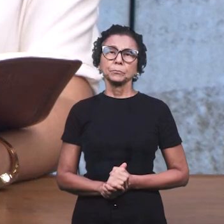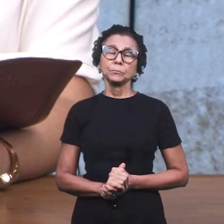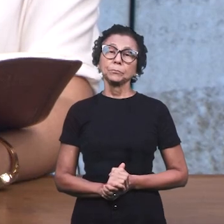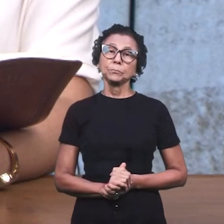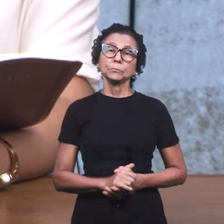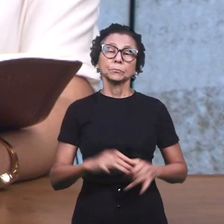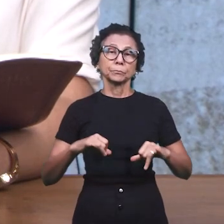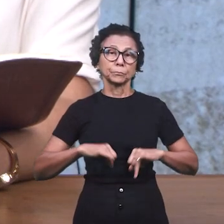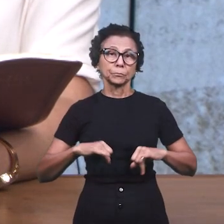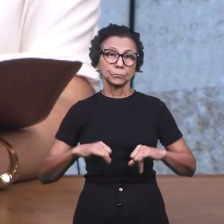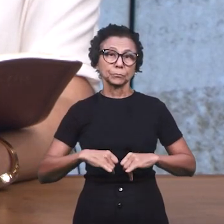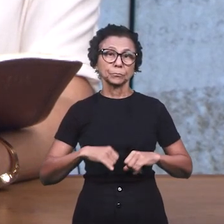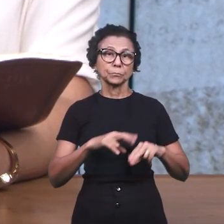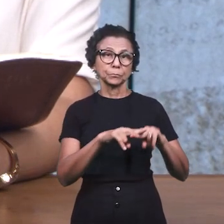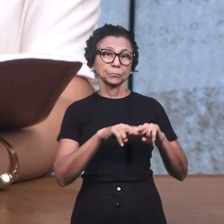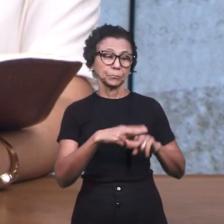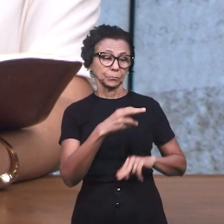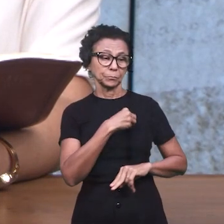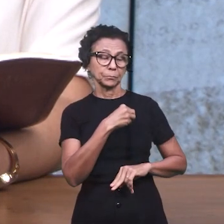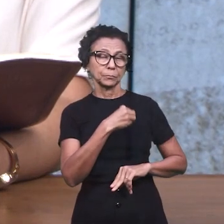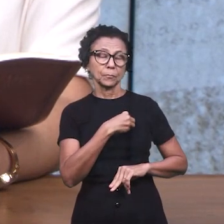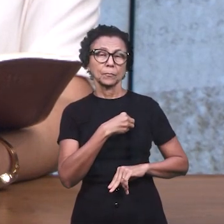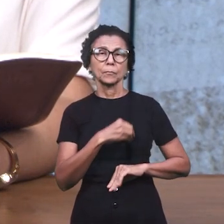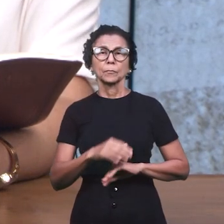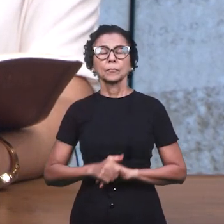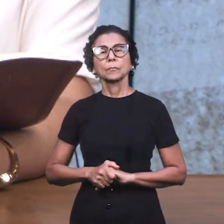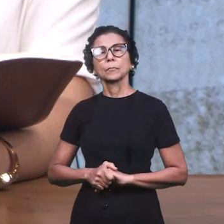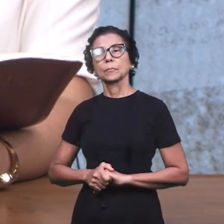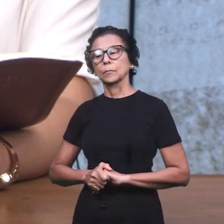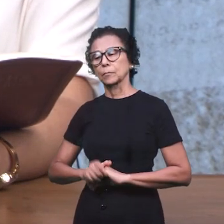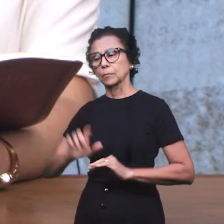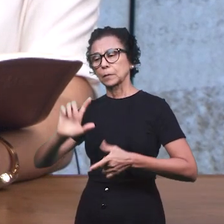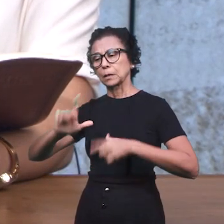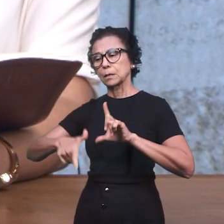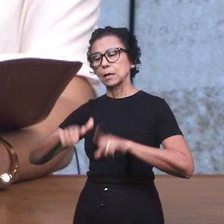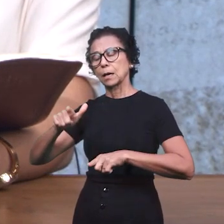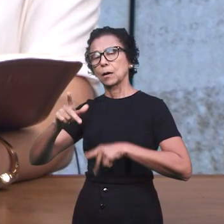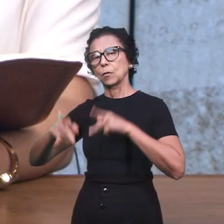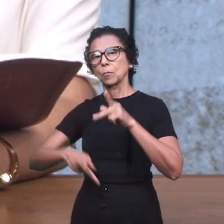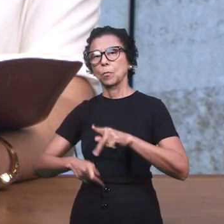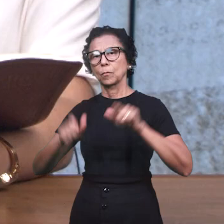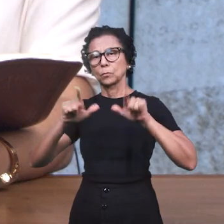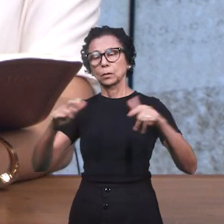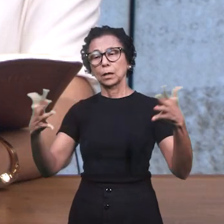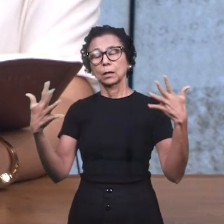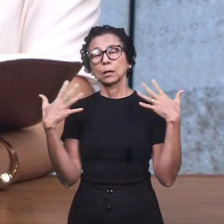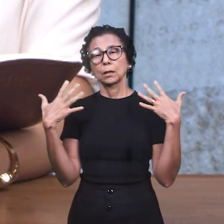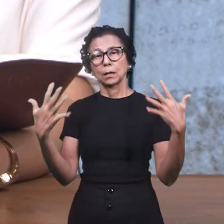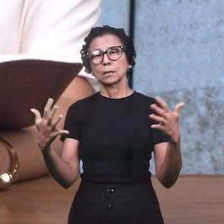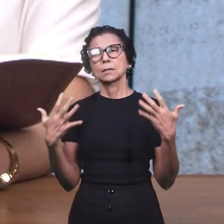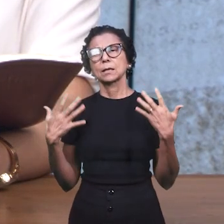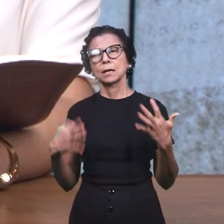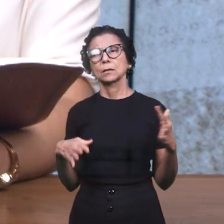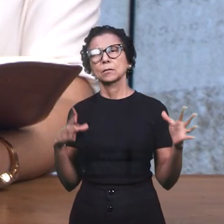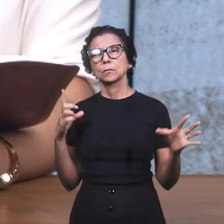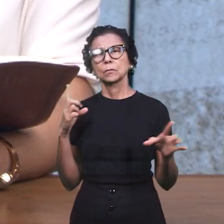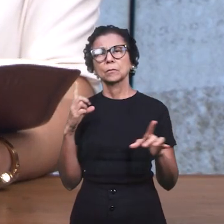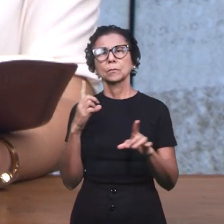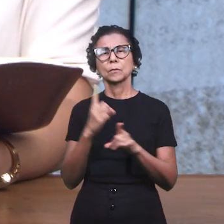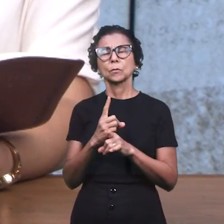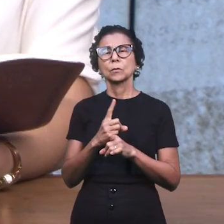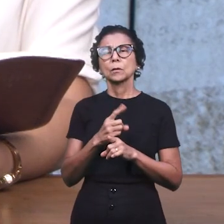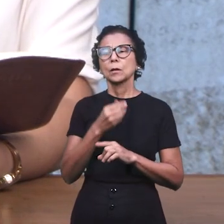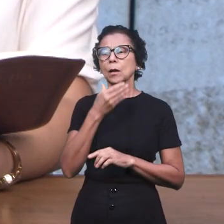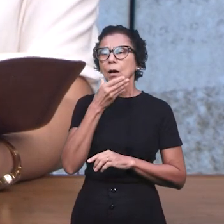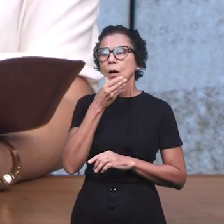ela. Estando, pois, os filhos de Israel no deserto, acharam um homem apanhando